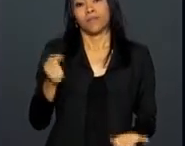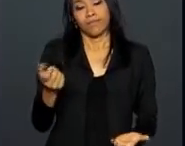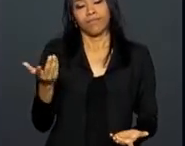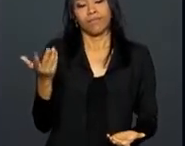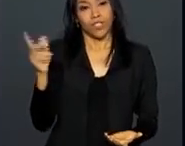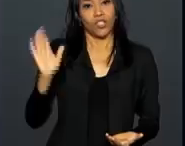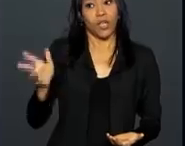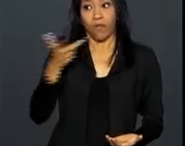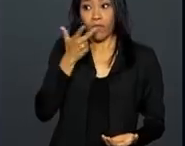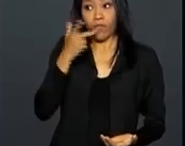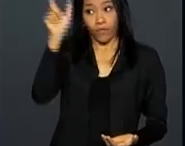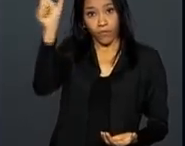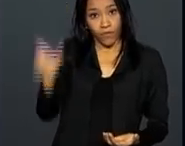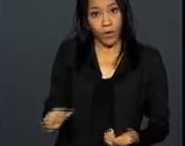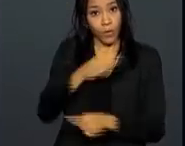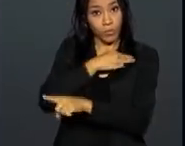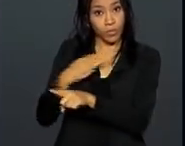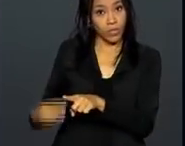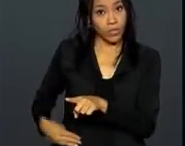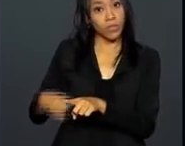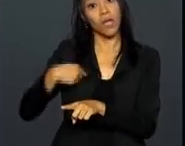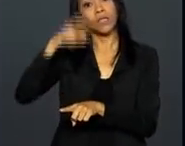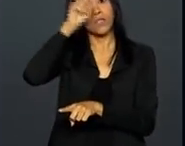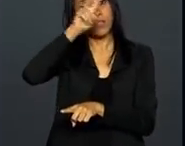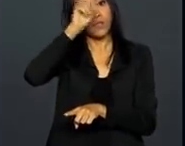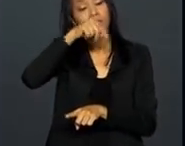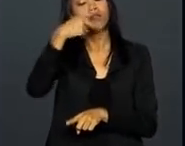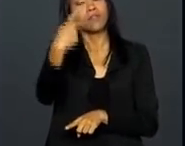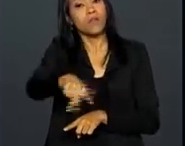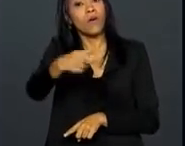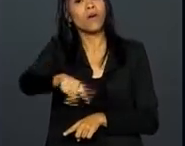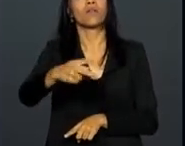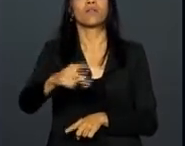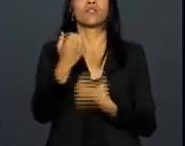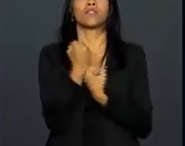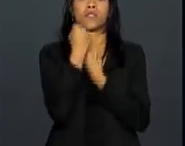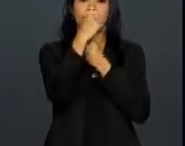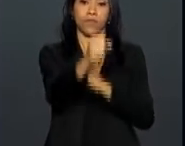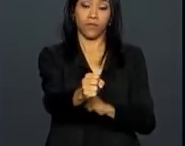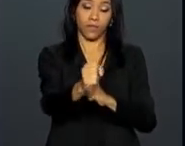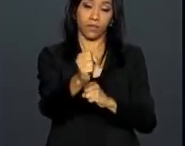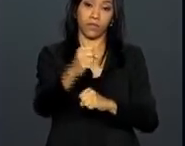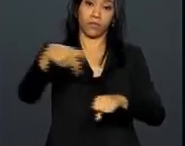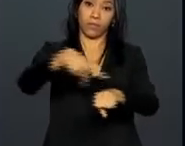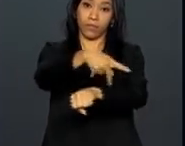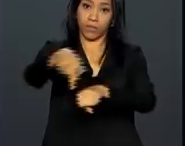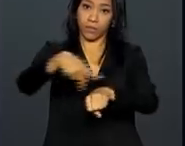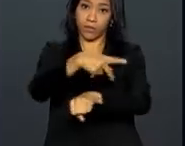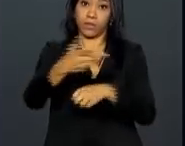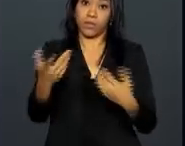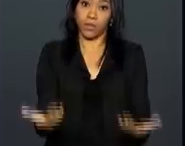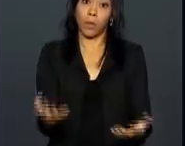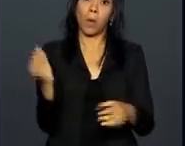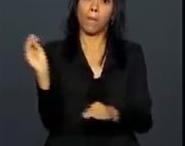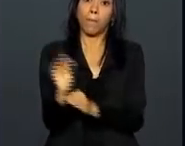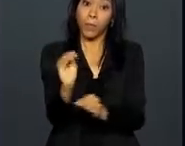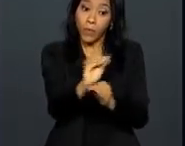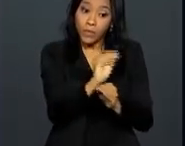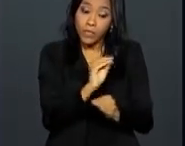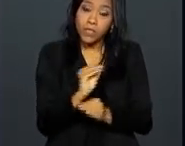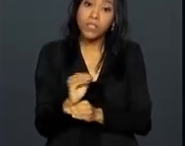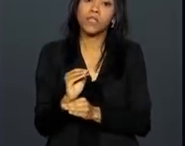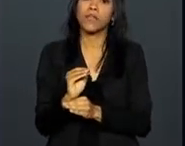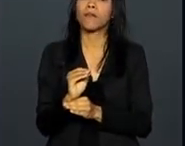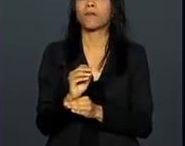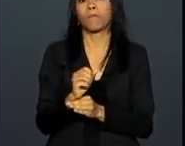o ministro Jungmann, de defesa da soberania nacional, que afinal proteger nosso